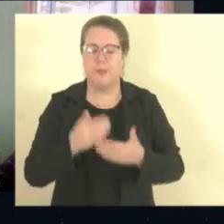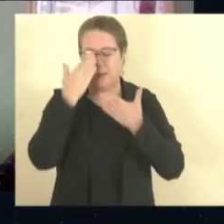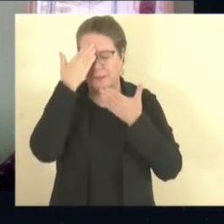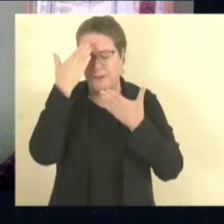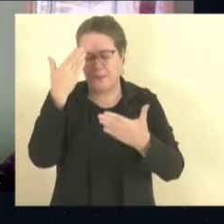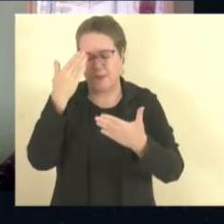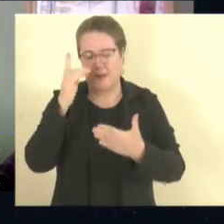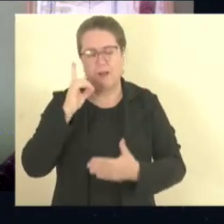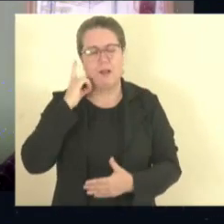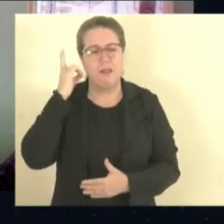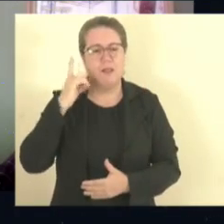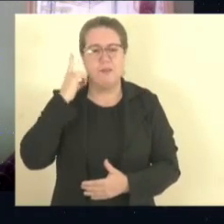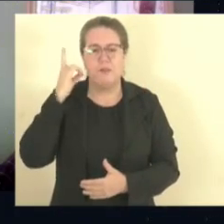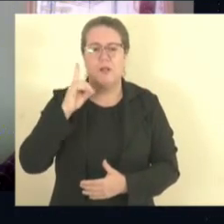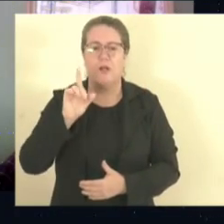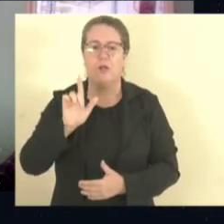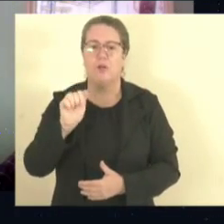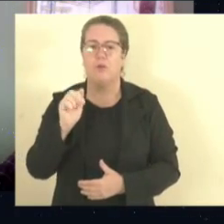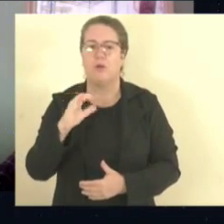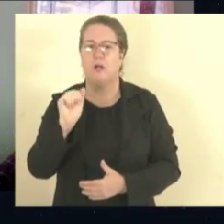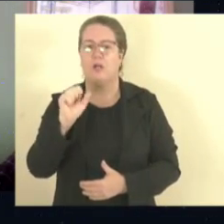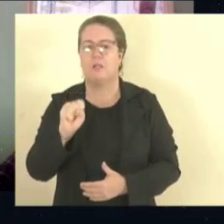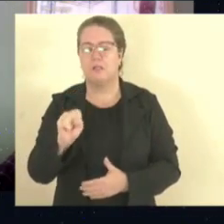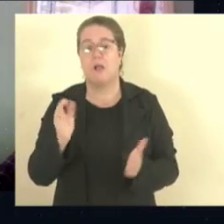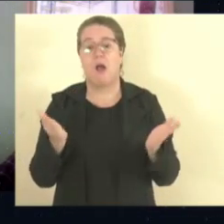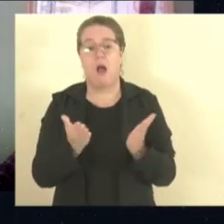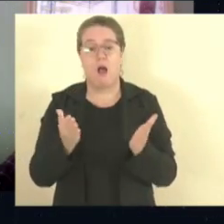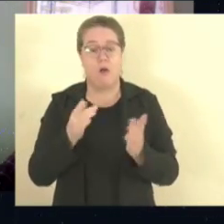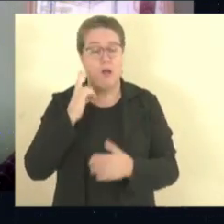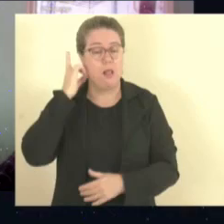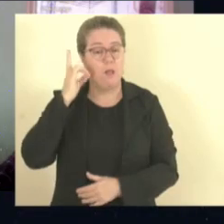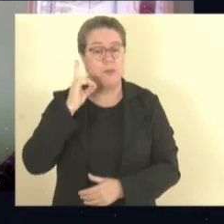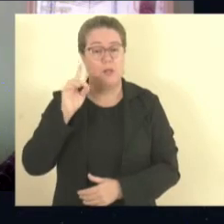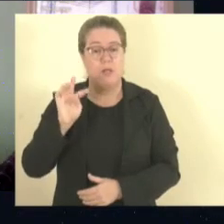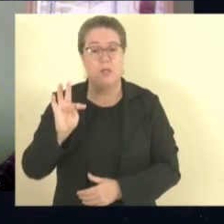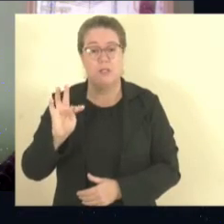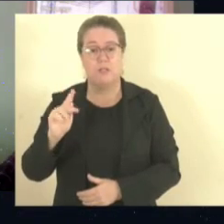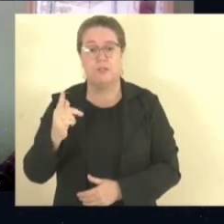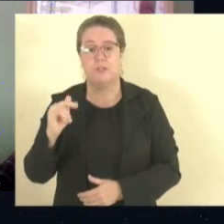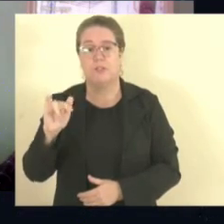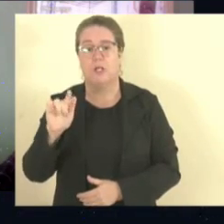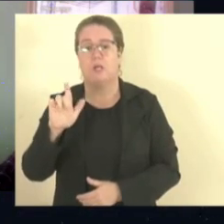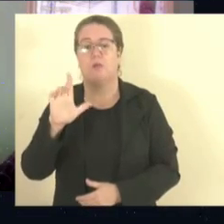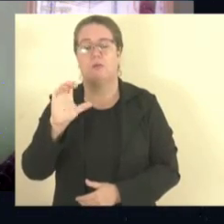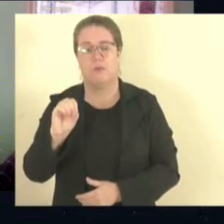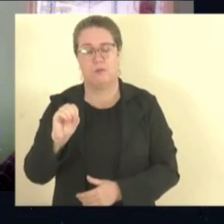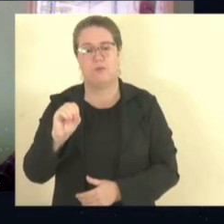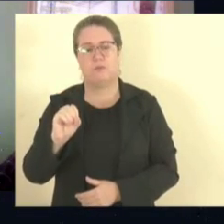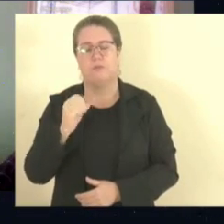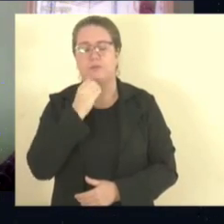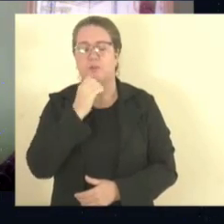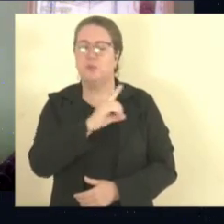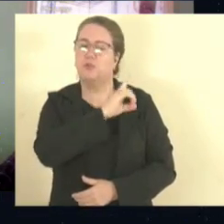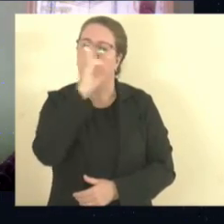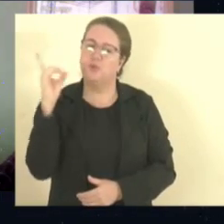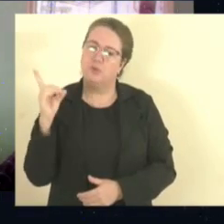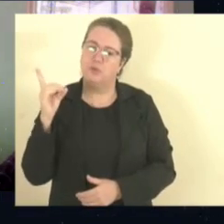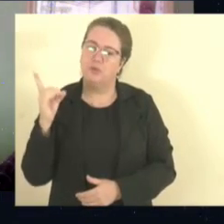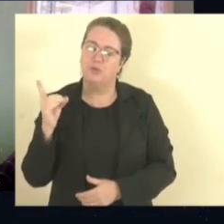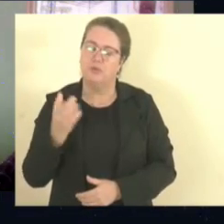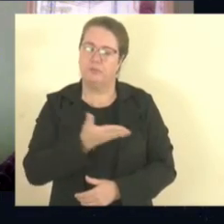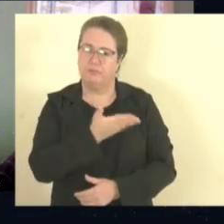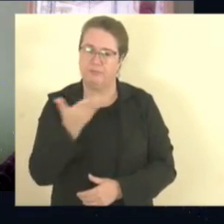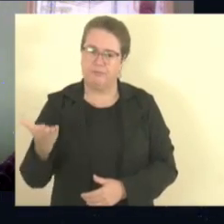Obrigado, deputado Lucas Polesi, deputado Thiago Hoffmann, líder, vice-líder do governo. Bom dia. Coloca na relação